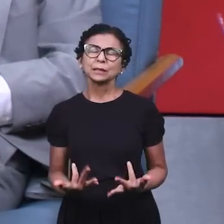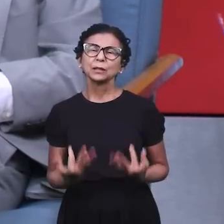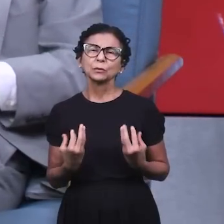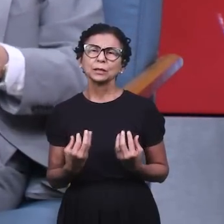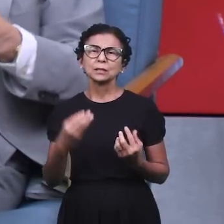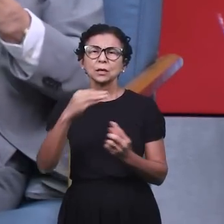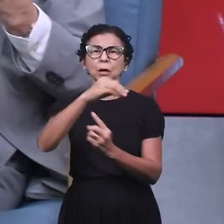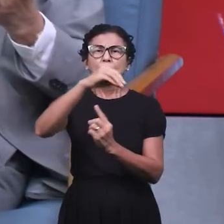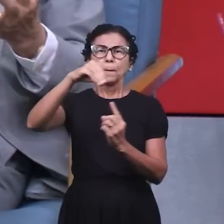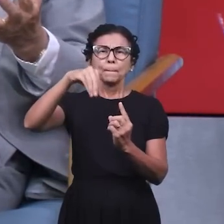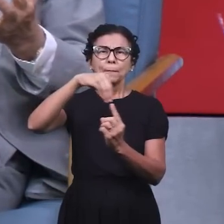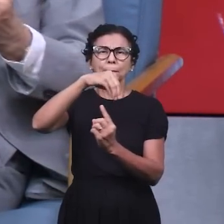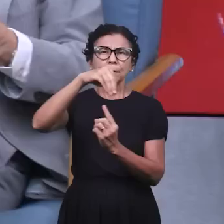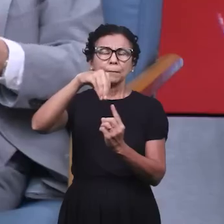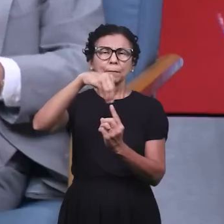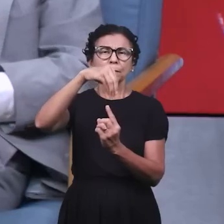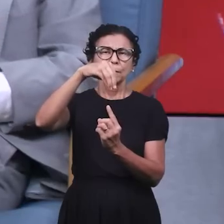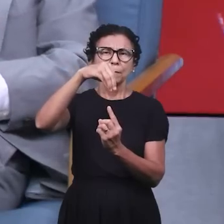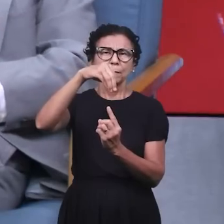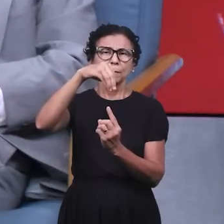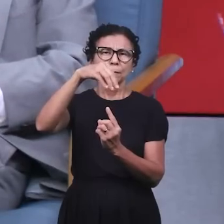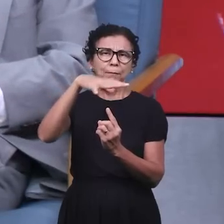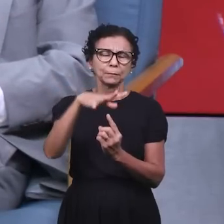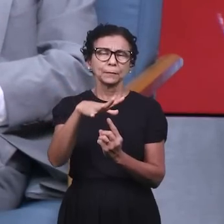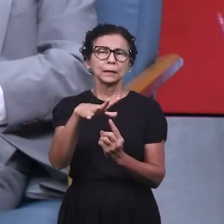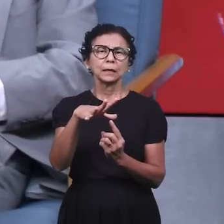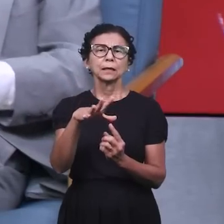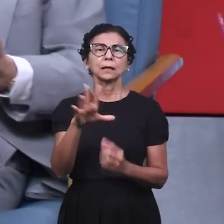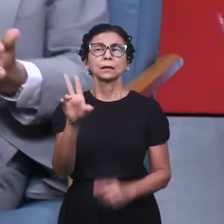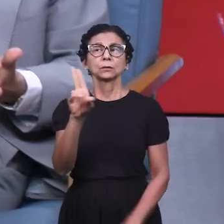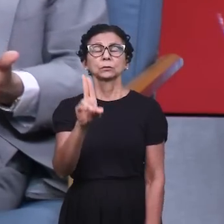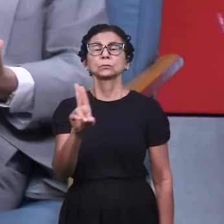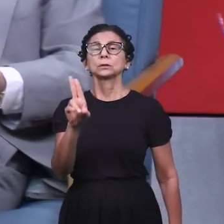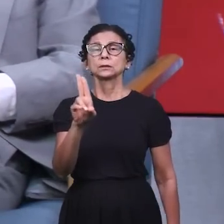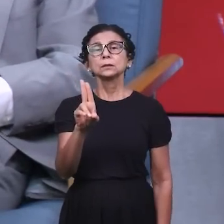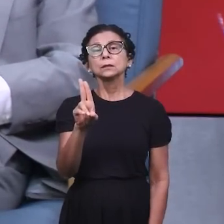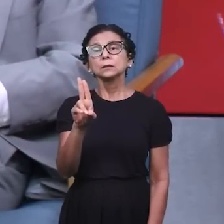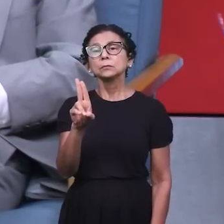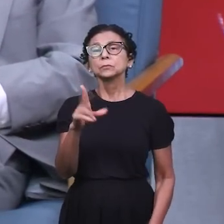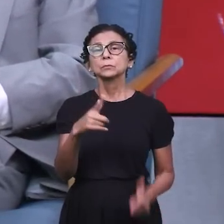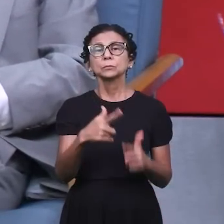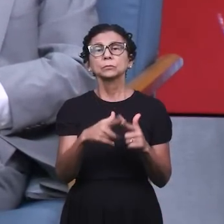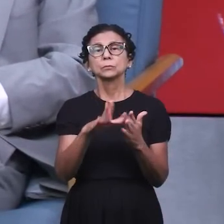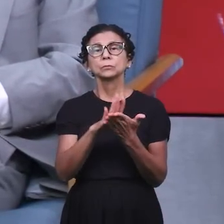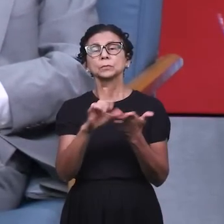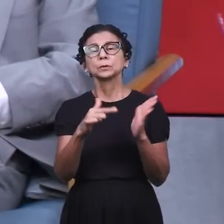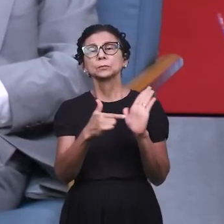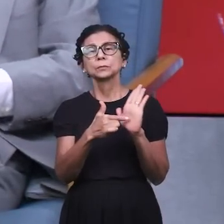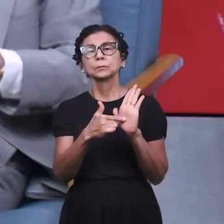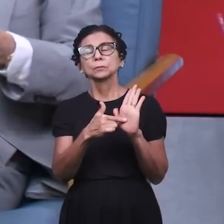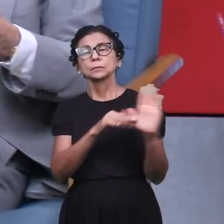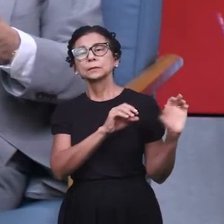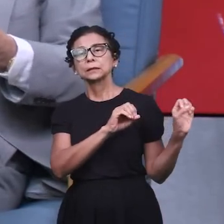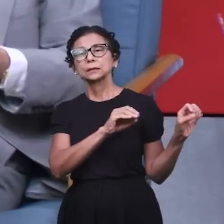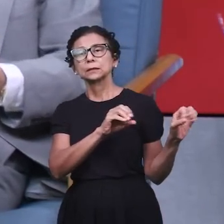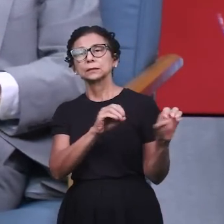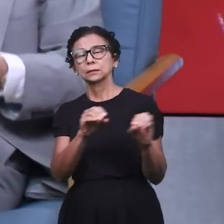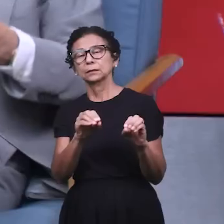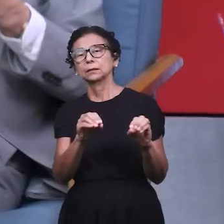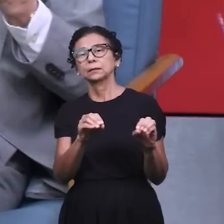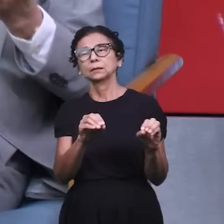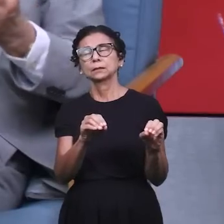seja, são recursos que nós usamos e que a palavra ensina para que